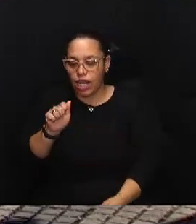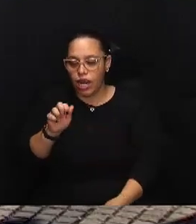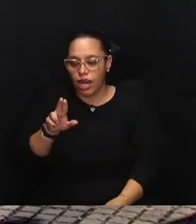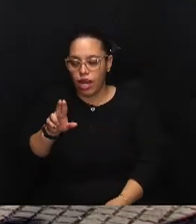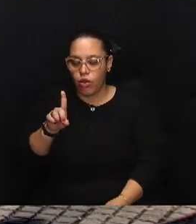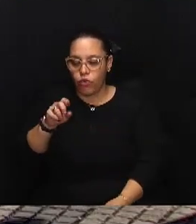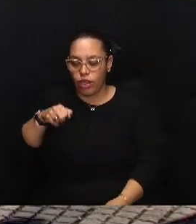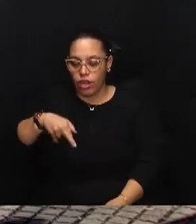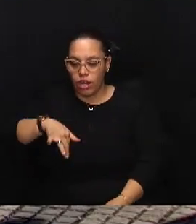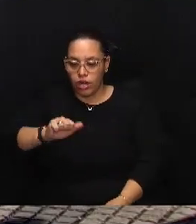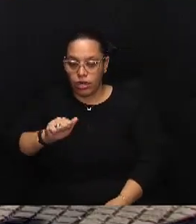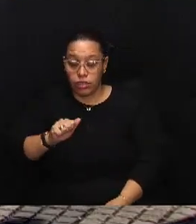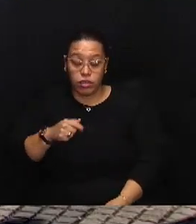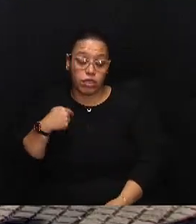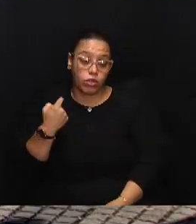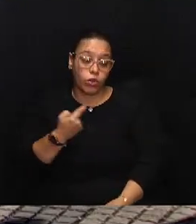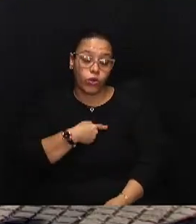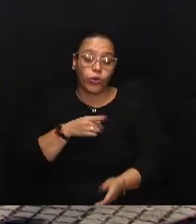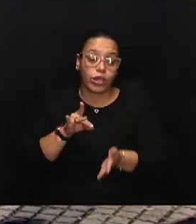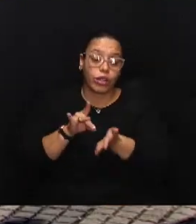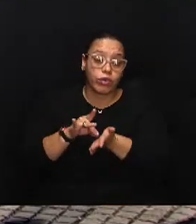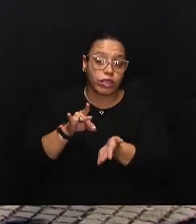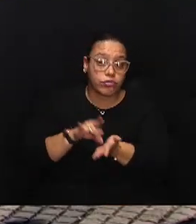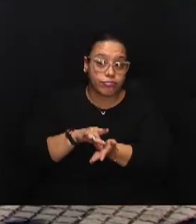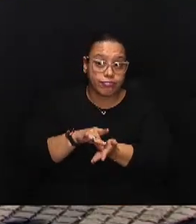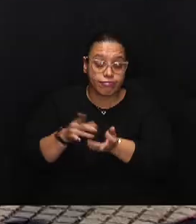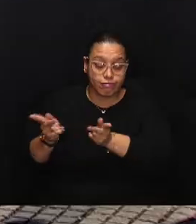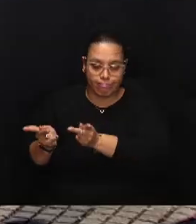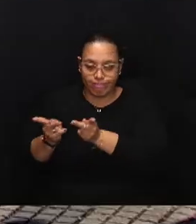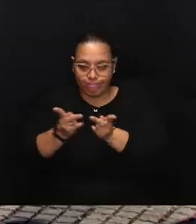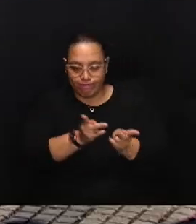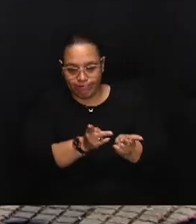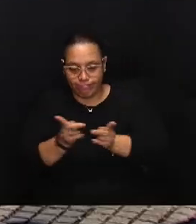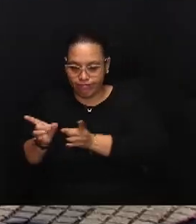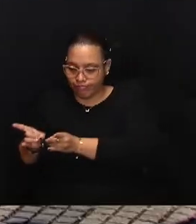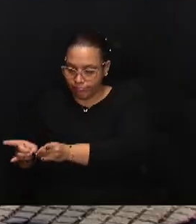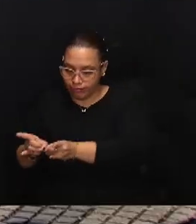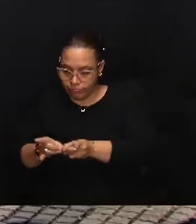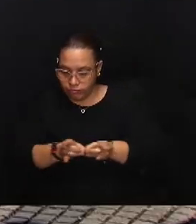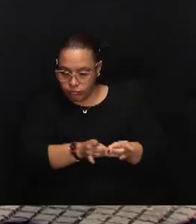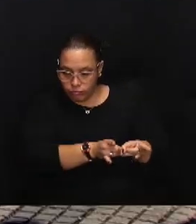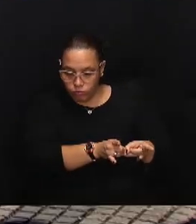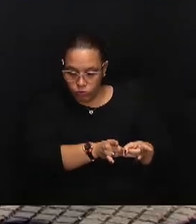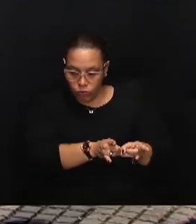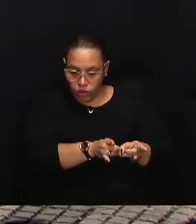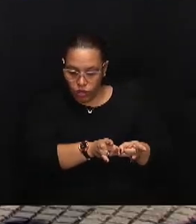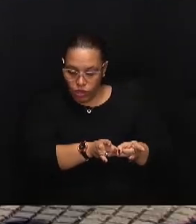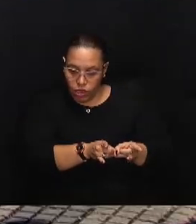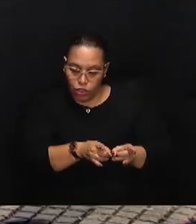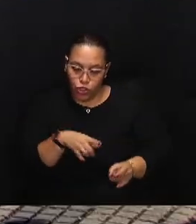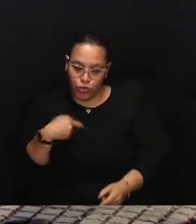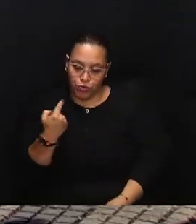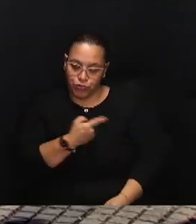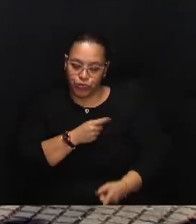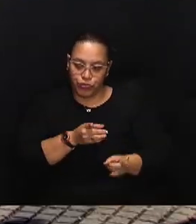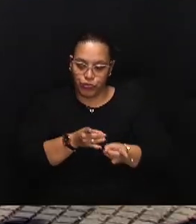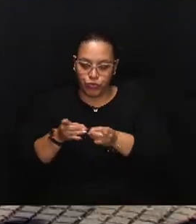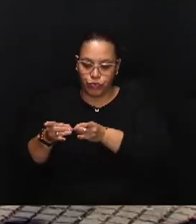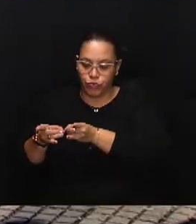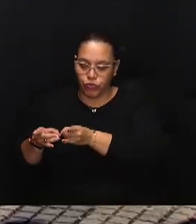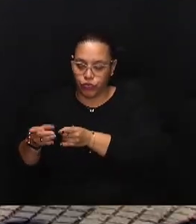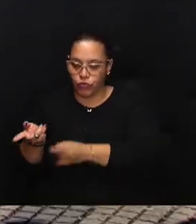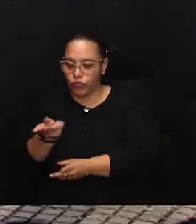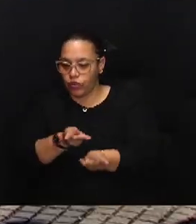a gente, na verdade, quando visita os cemitérios, a gente visita a nossa história. E eu